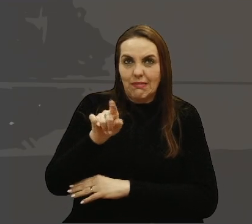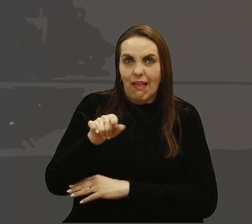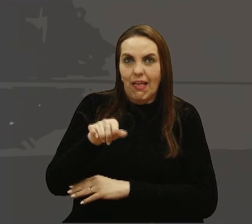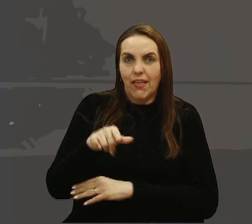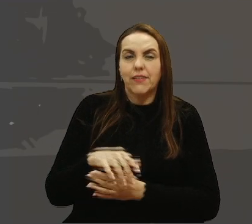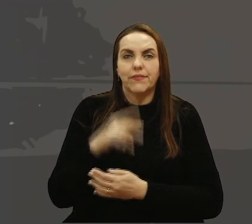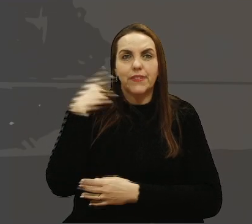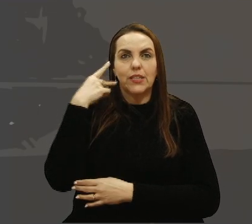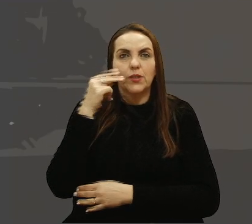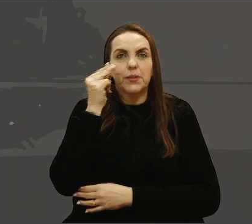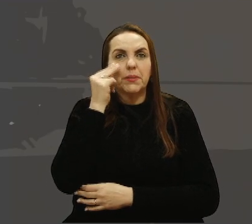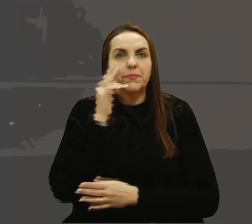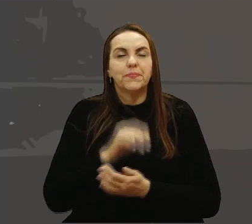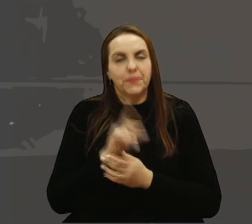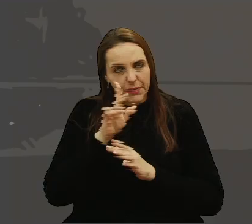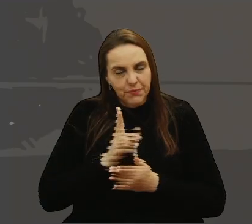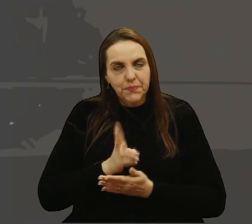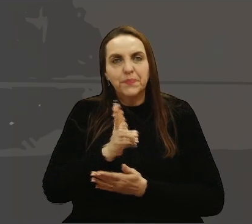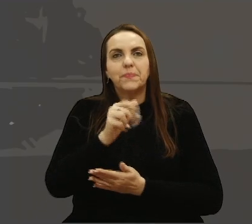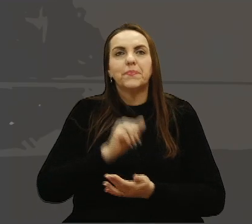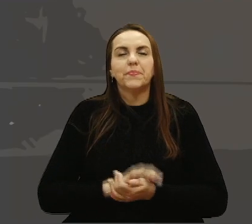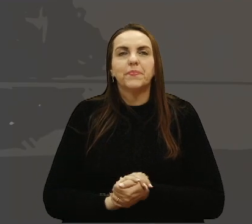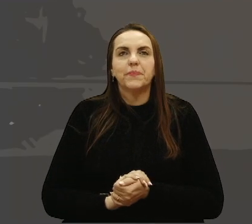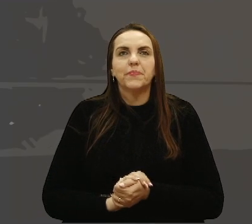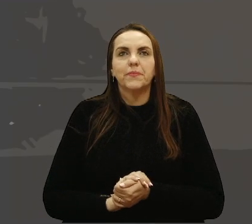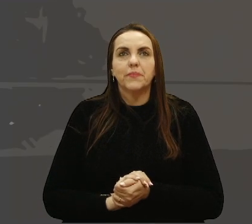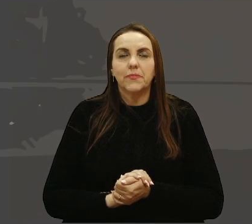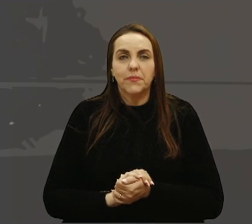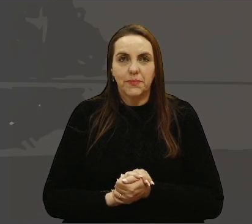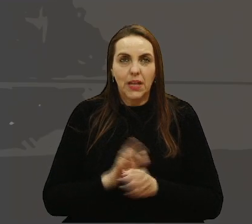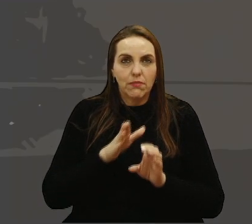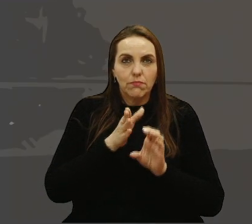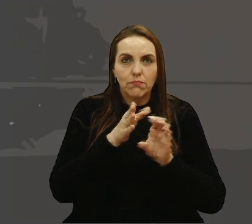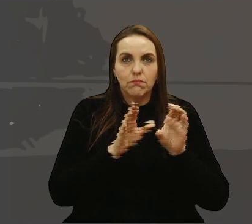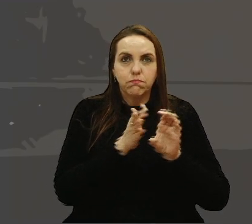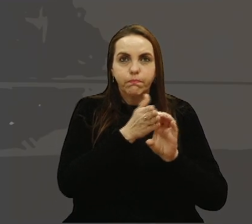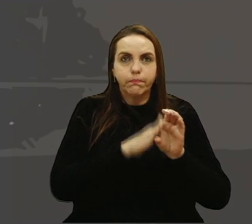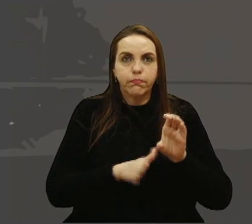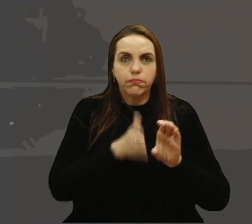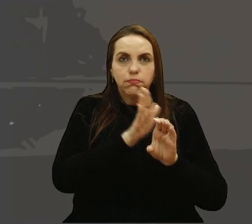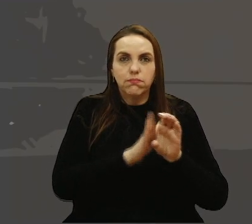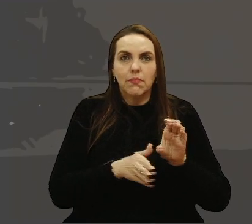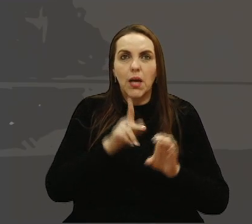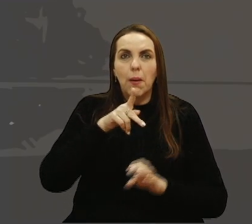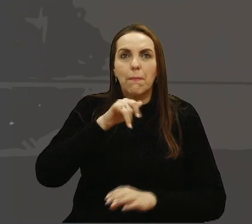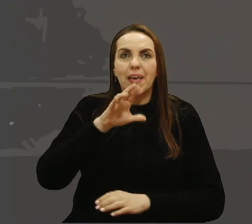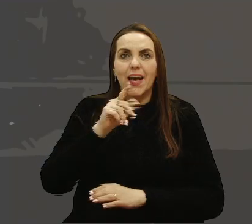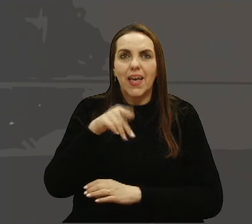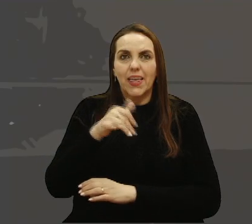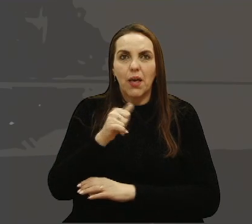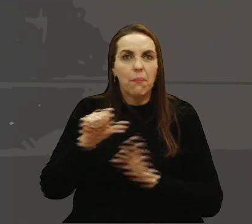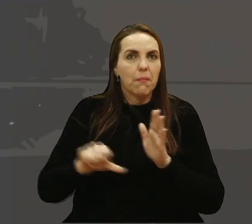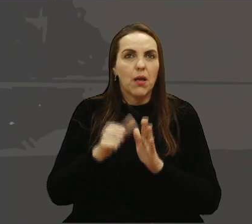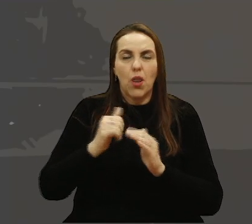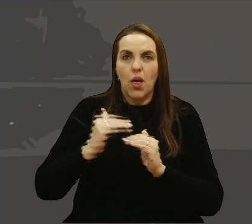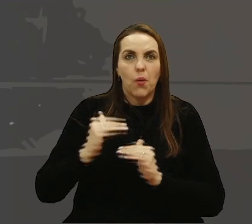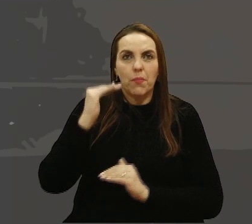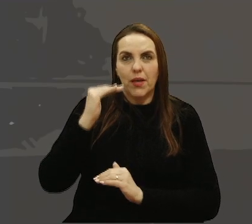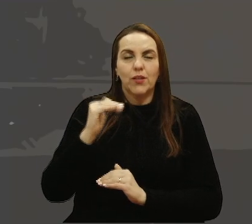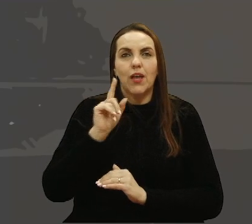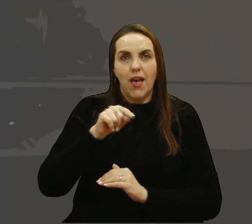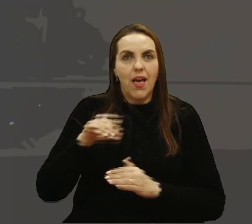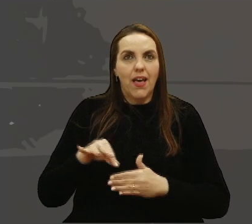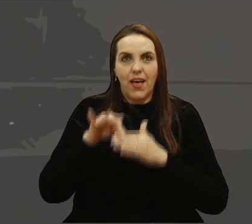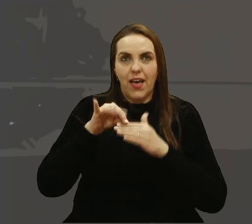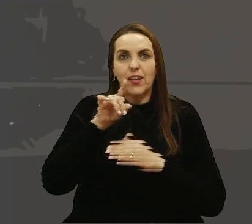lá. E sim, é só picanha. A picanha teve o menor aumento. Vereador, essa não é a carne que o